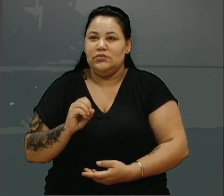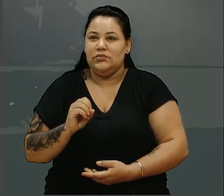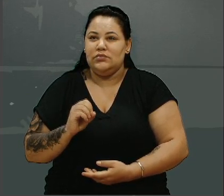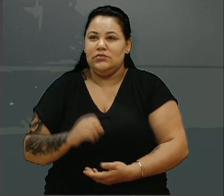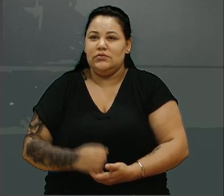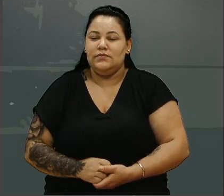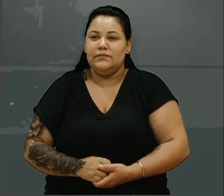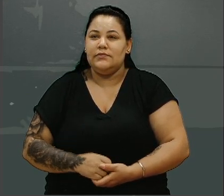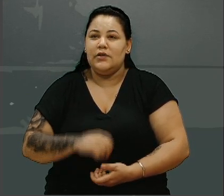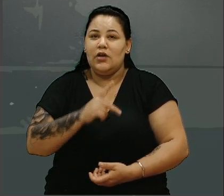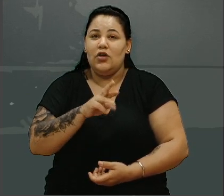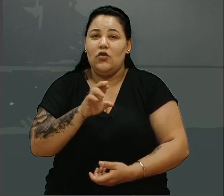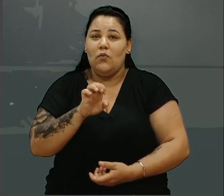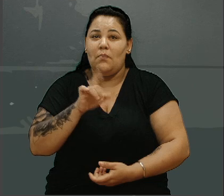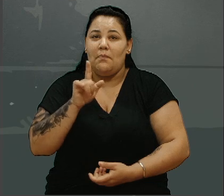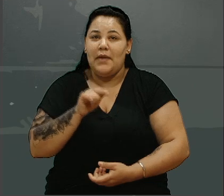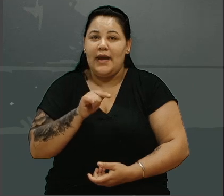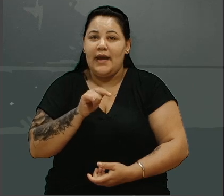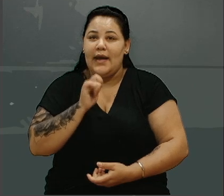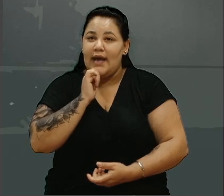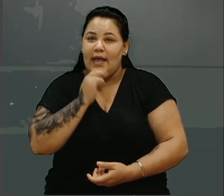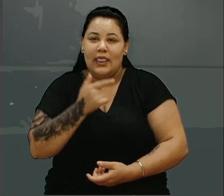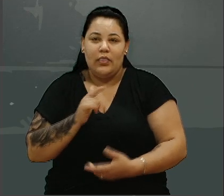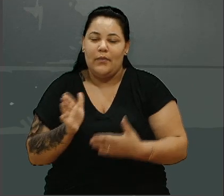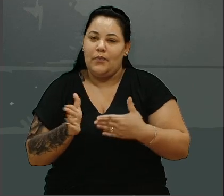temos, porque já fechou.